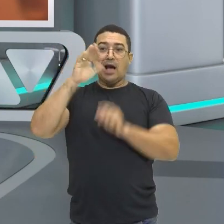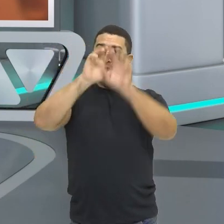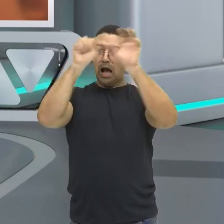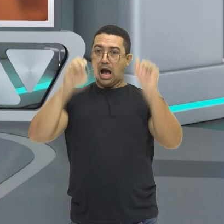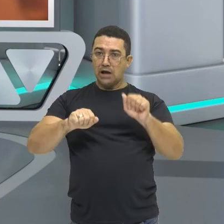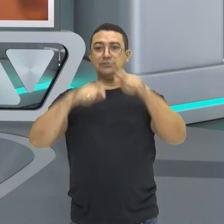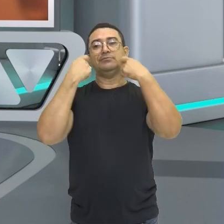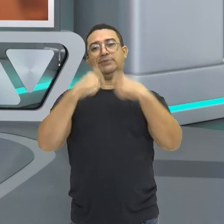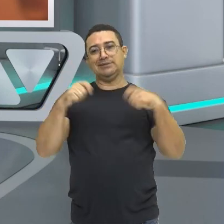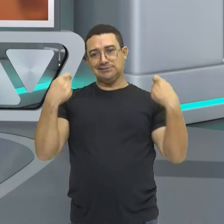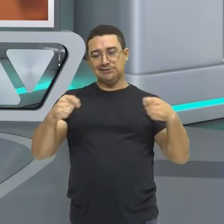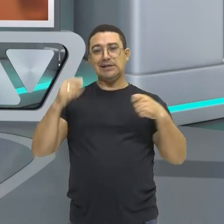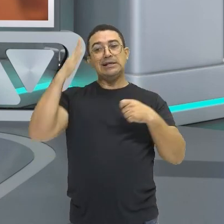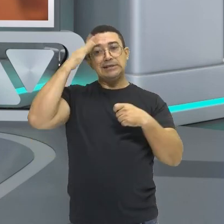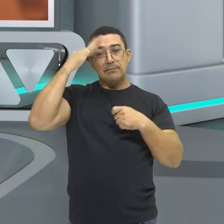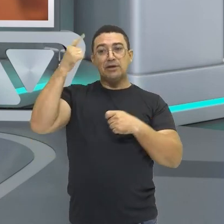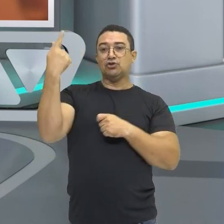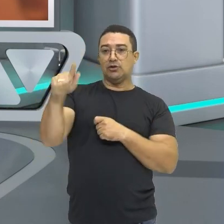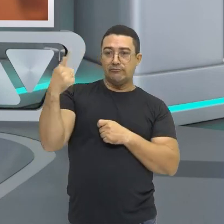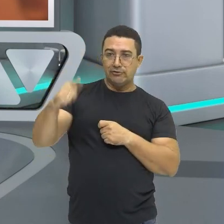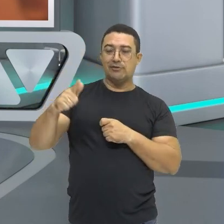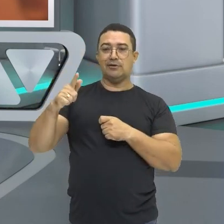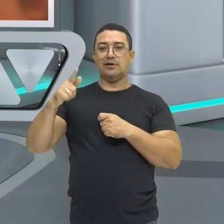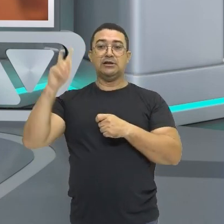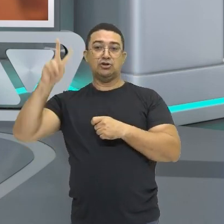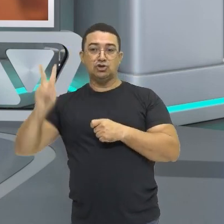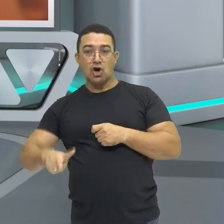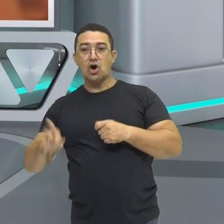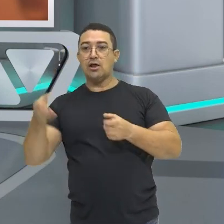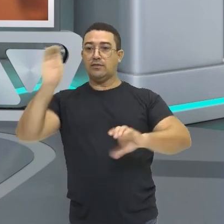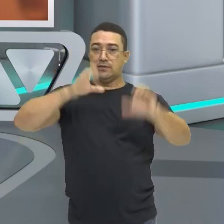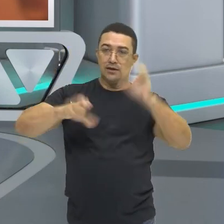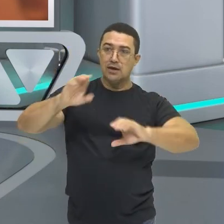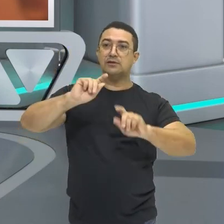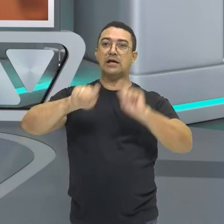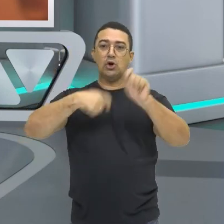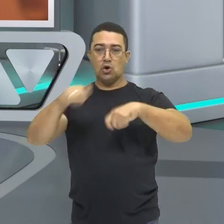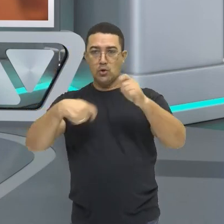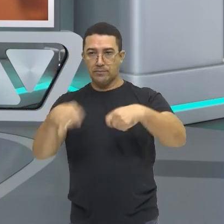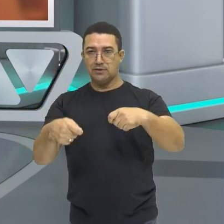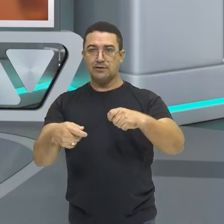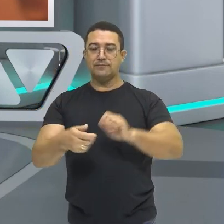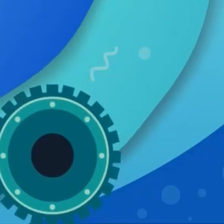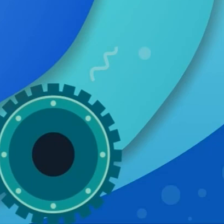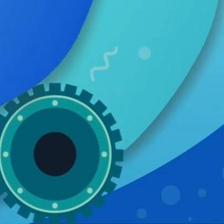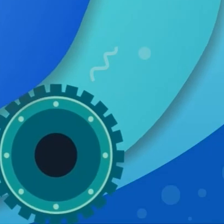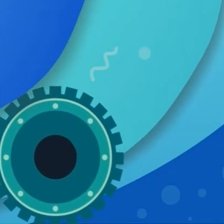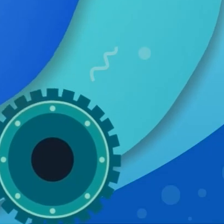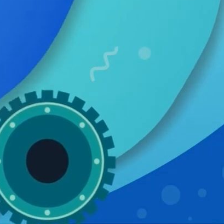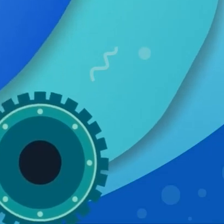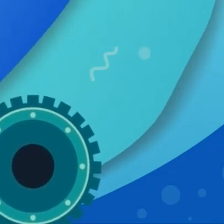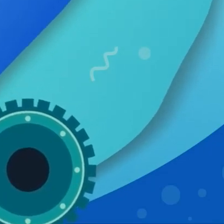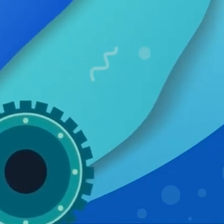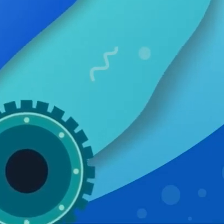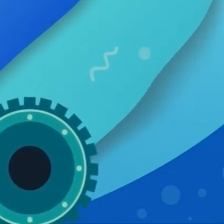a matemática, a ciência, a história e a economia, certo?